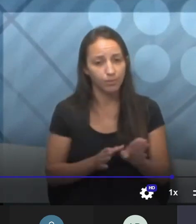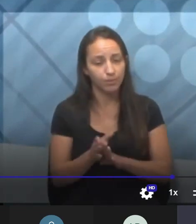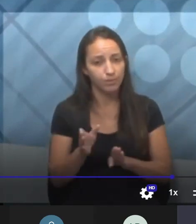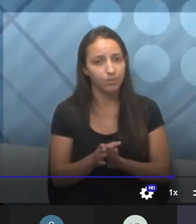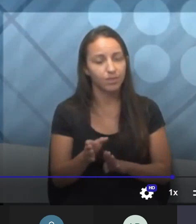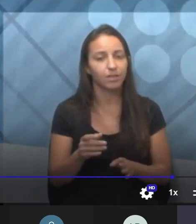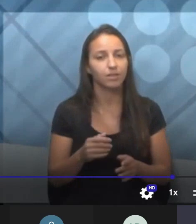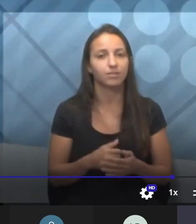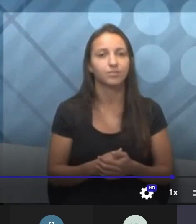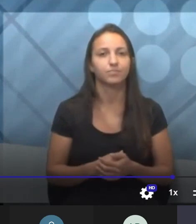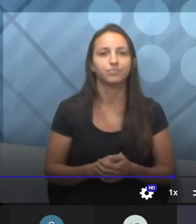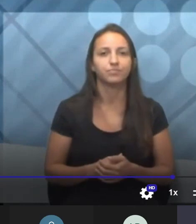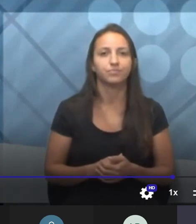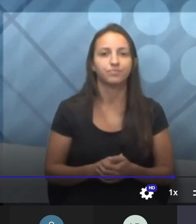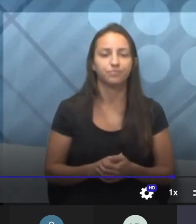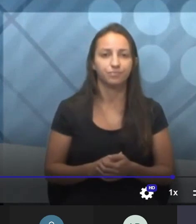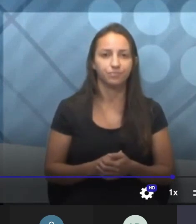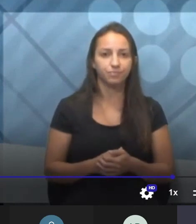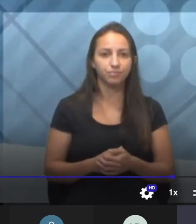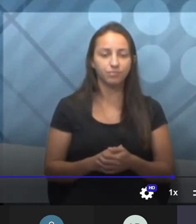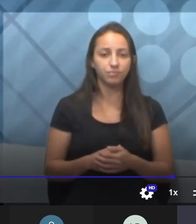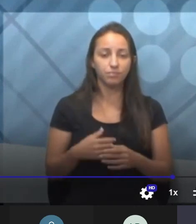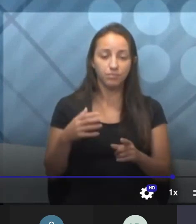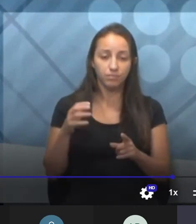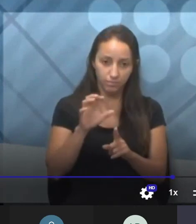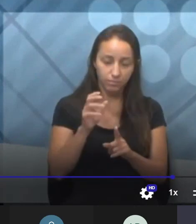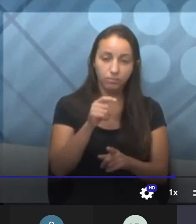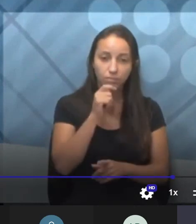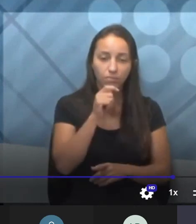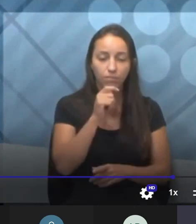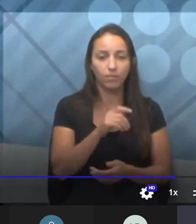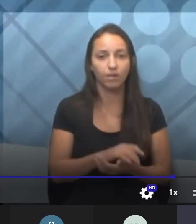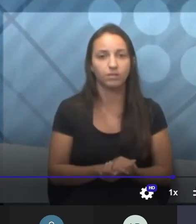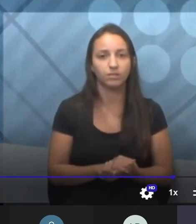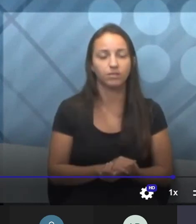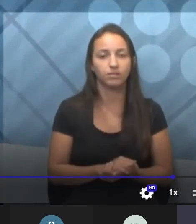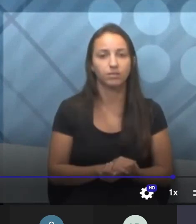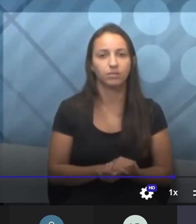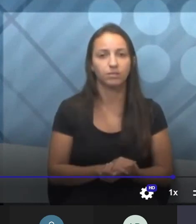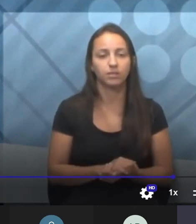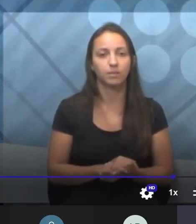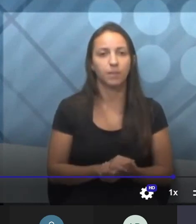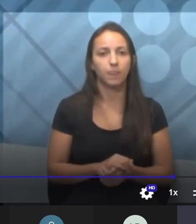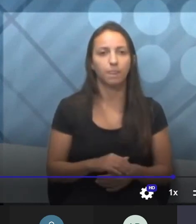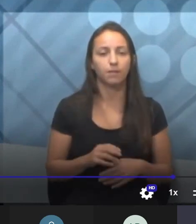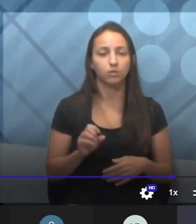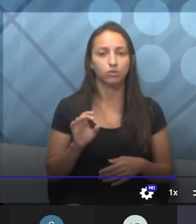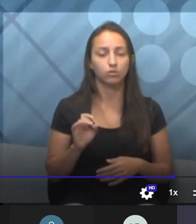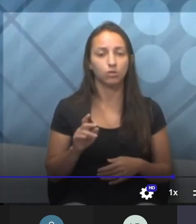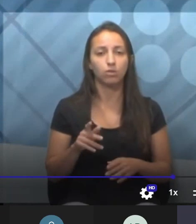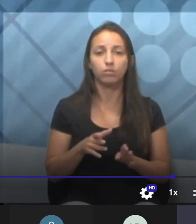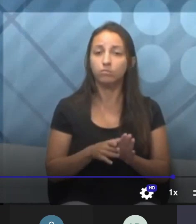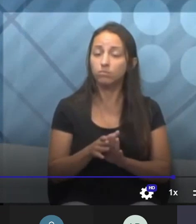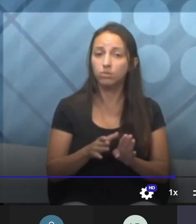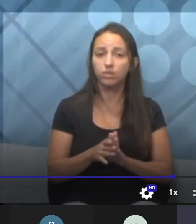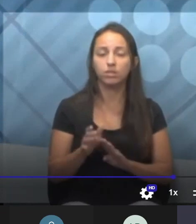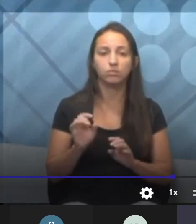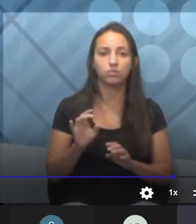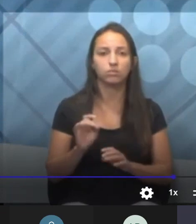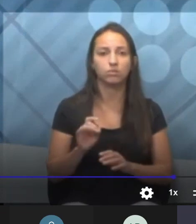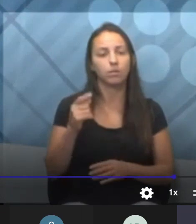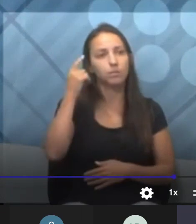estou jogando sem procurar influenciar, por isso até que eu não fico desenhando muito, porque a ideia é que você